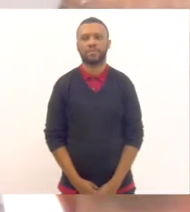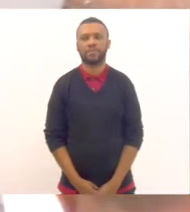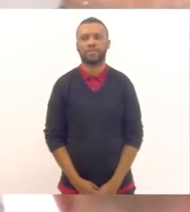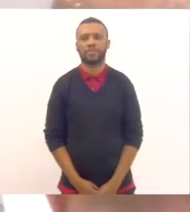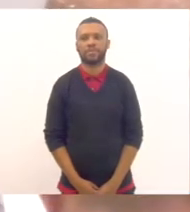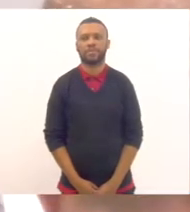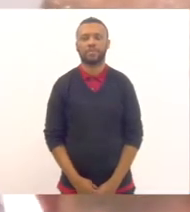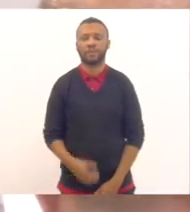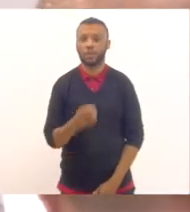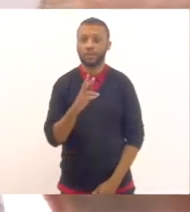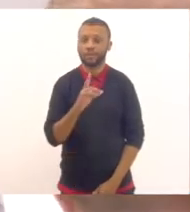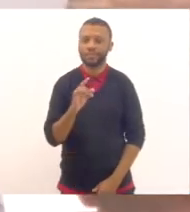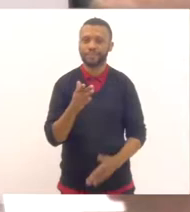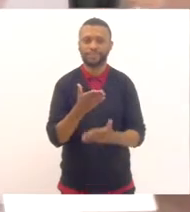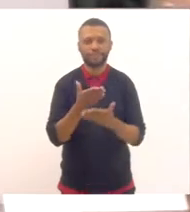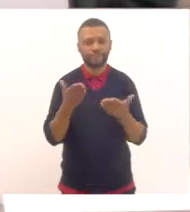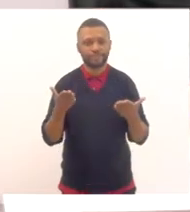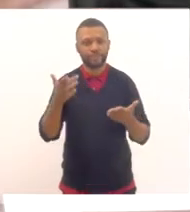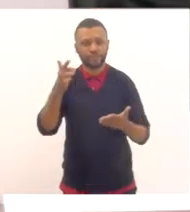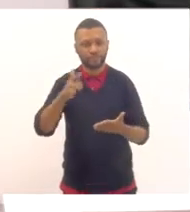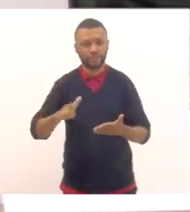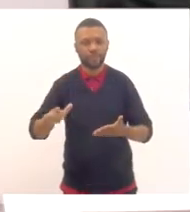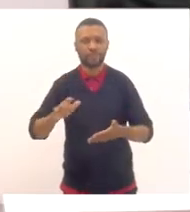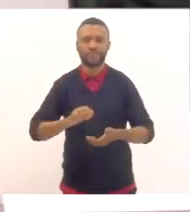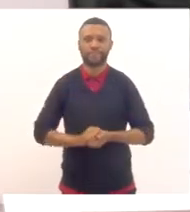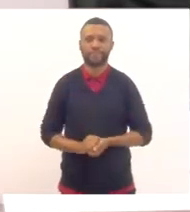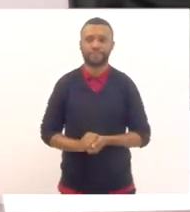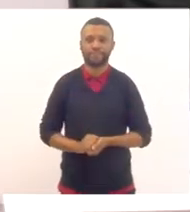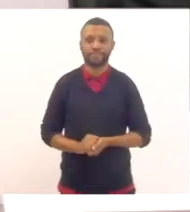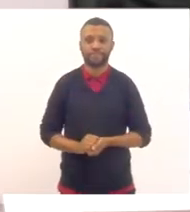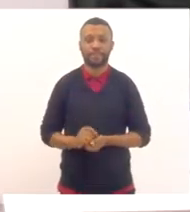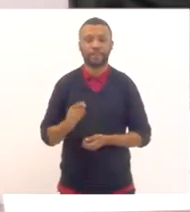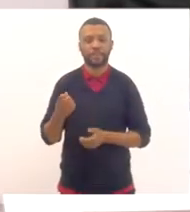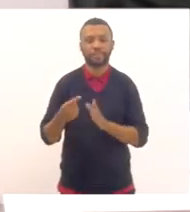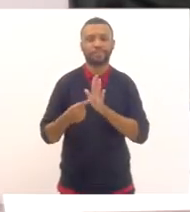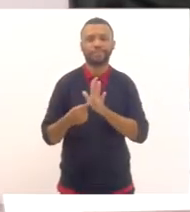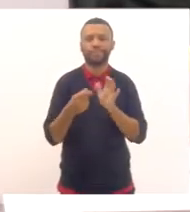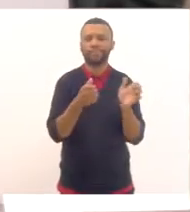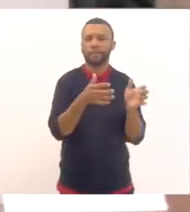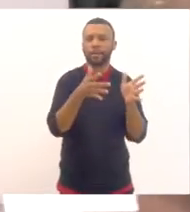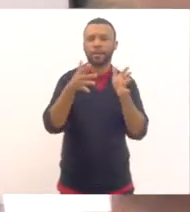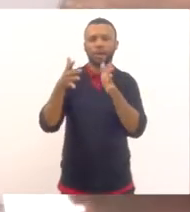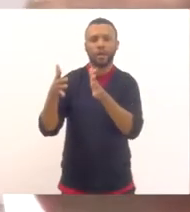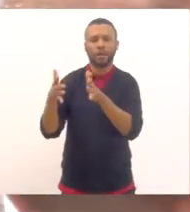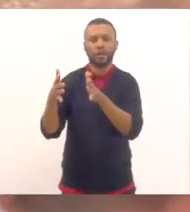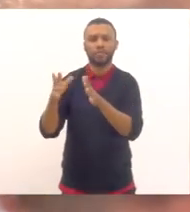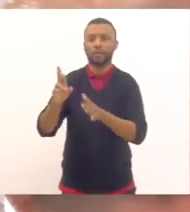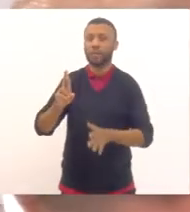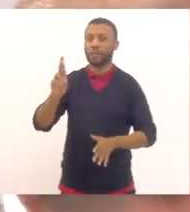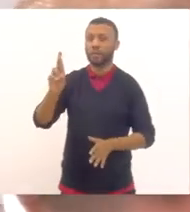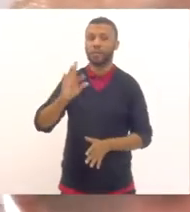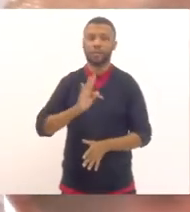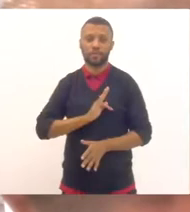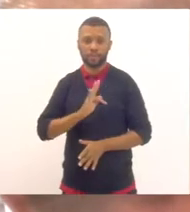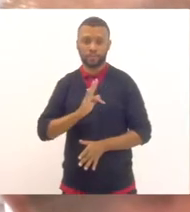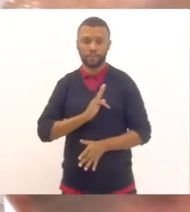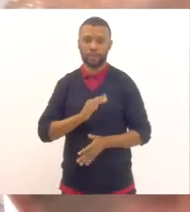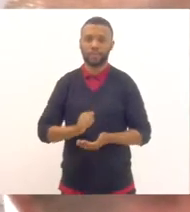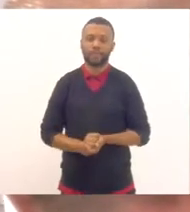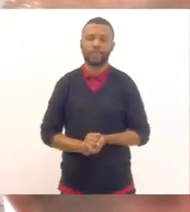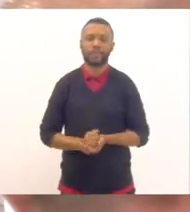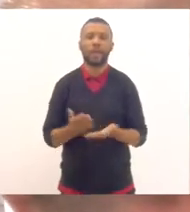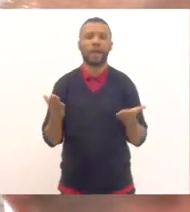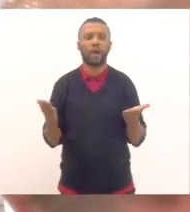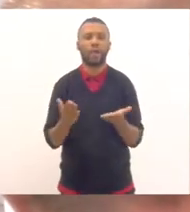bom dia a todos novamente depois da apresentação da Polícia Militar nos faz